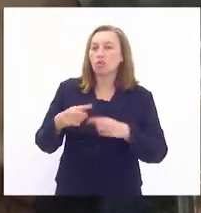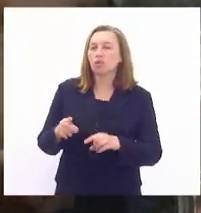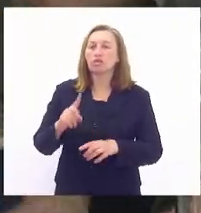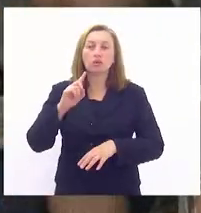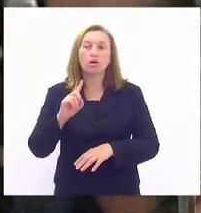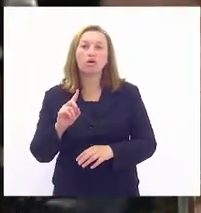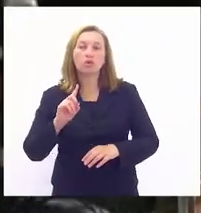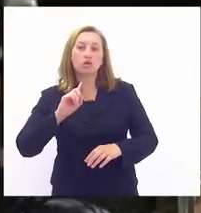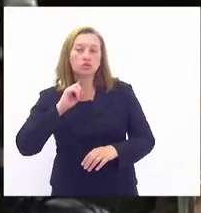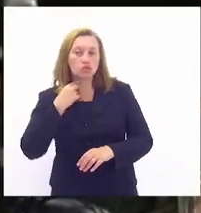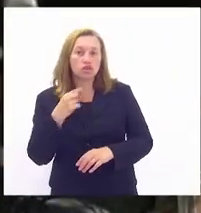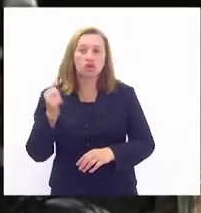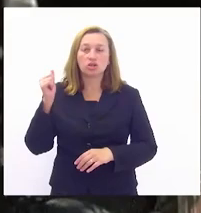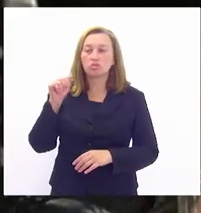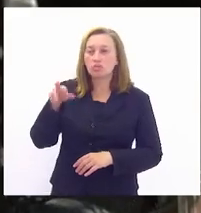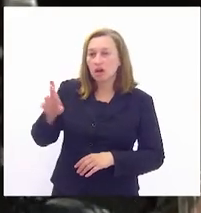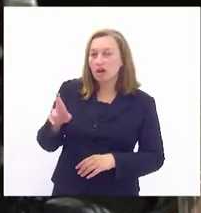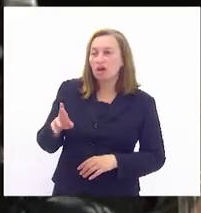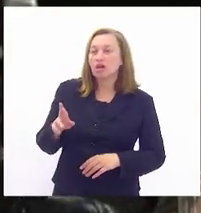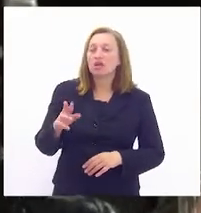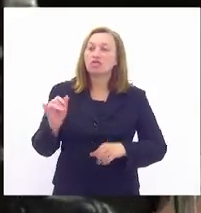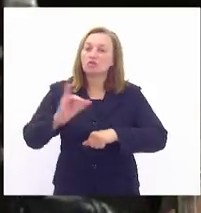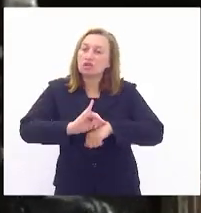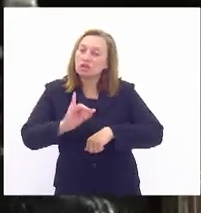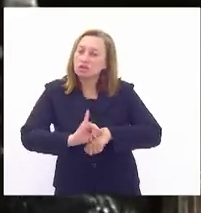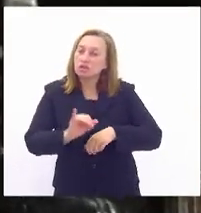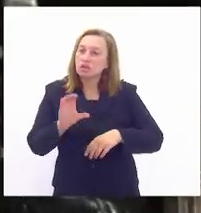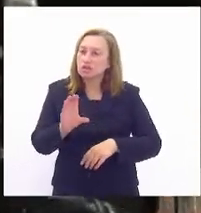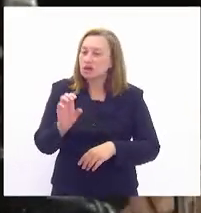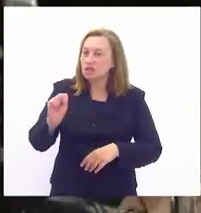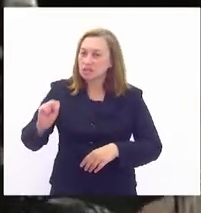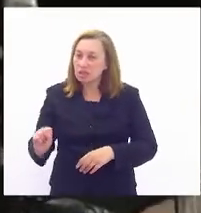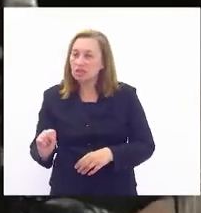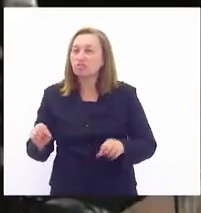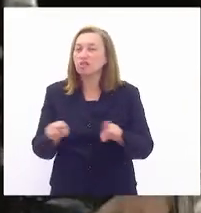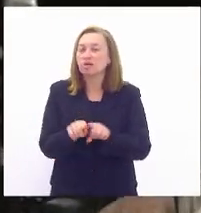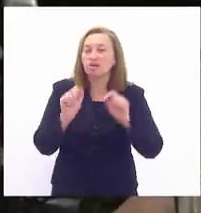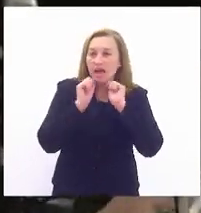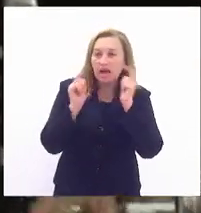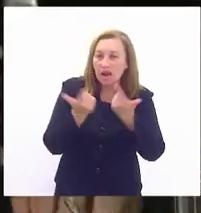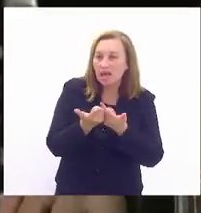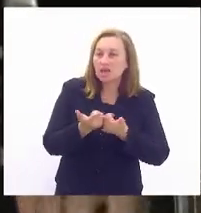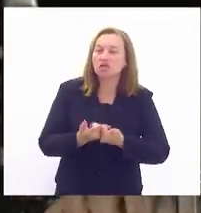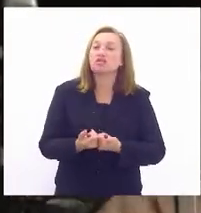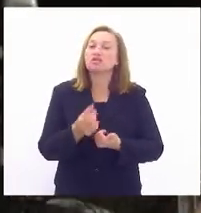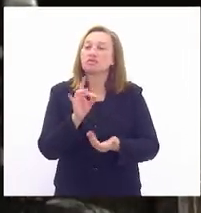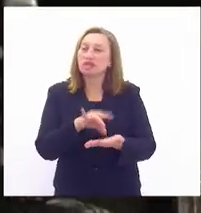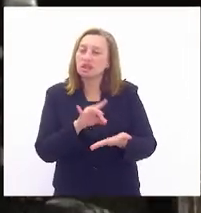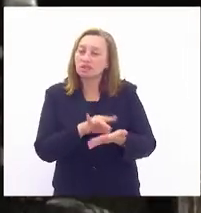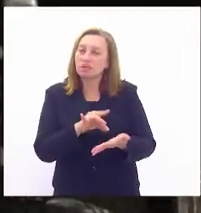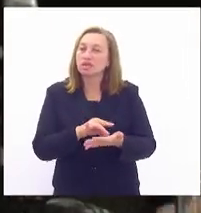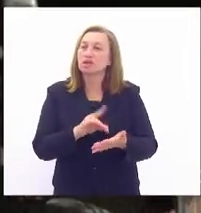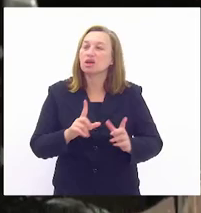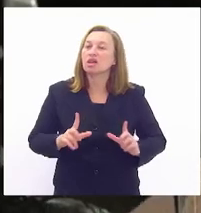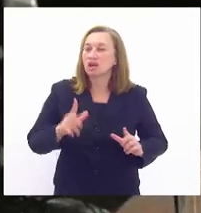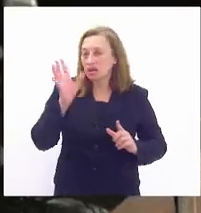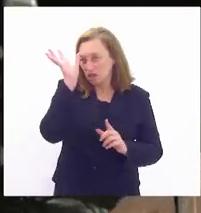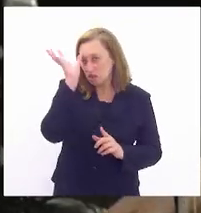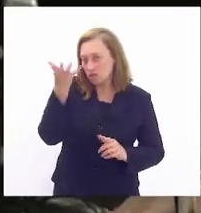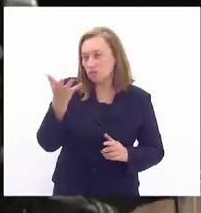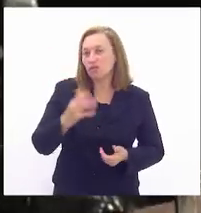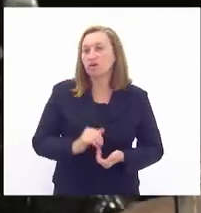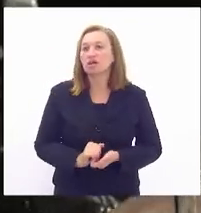Redonda, à disposição da CSN, à disposição da LERJ, para que sejam tomadas realmente providências que venham